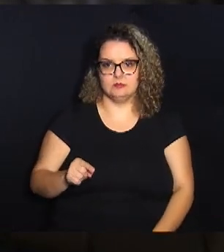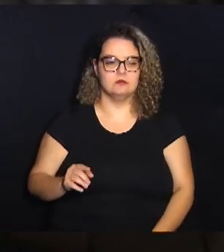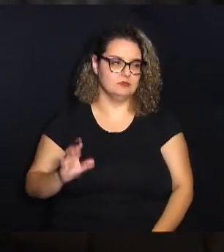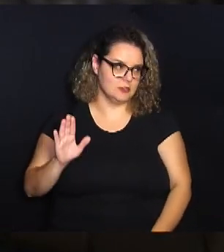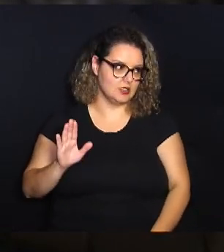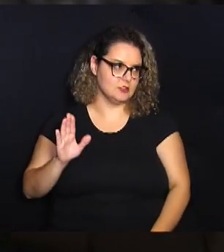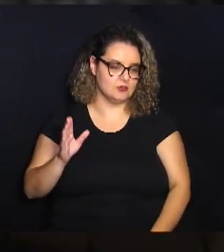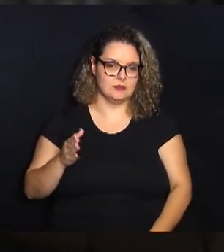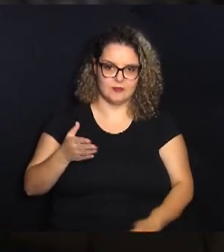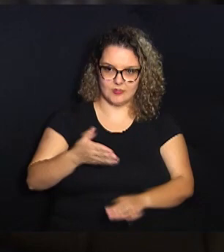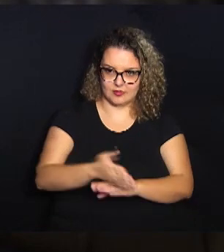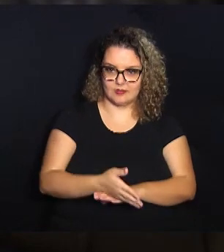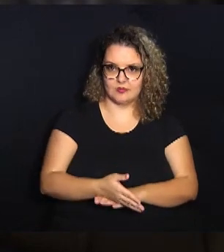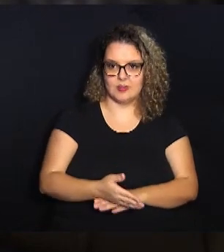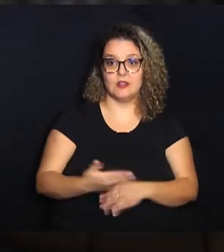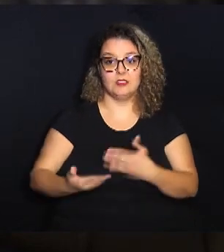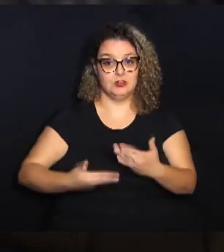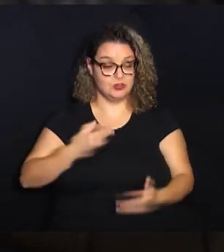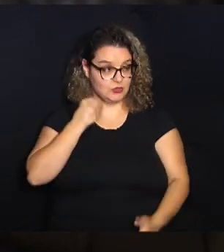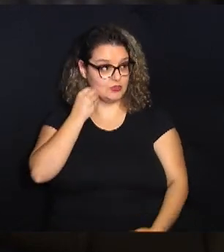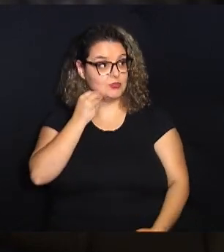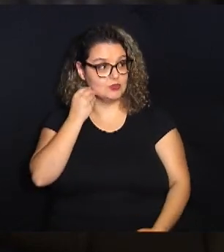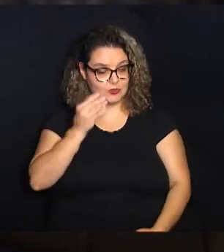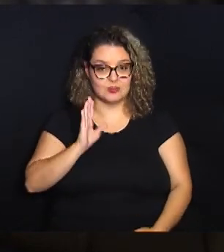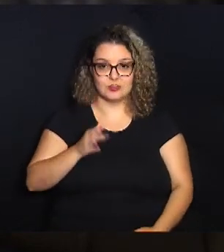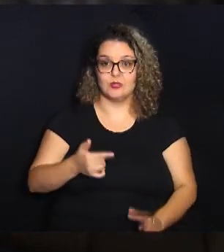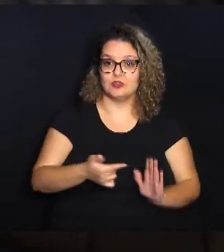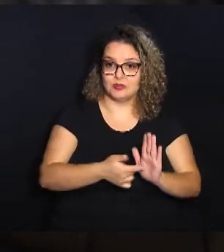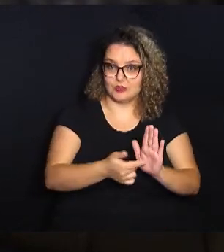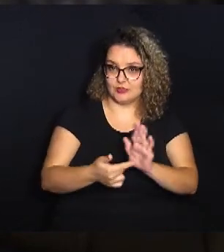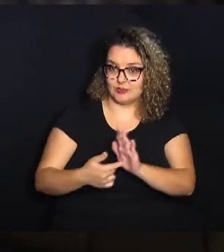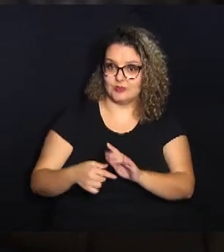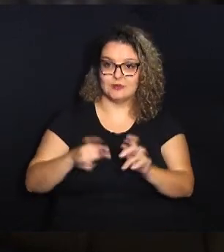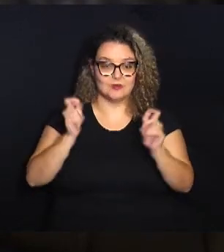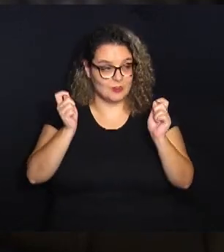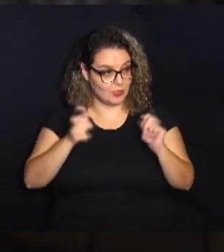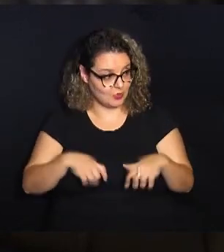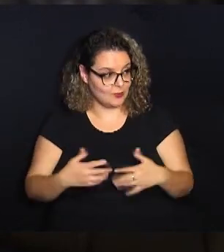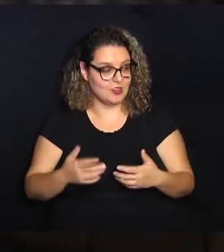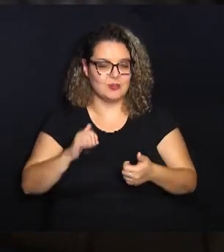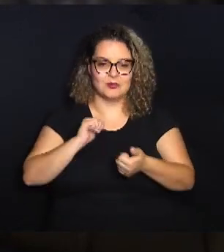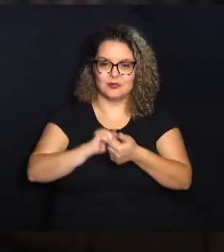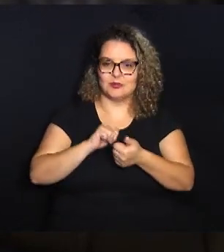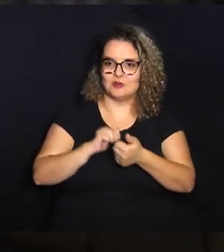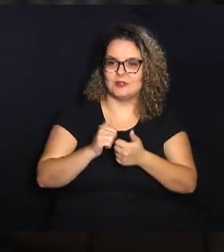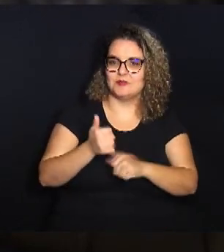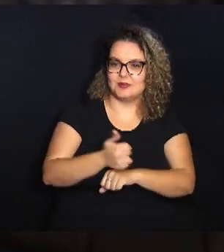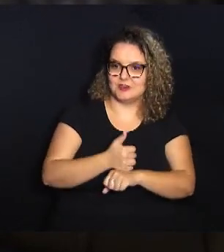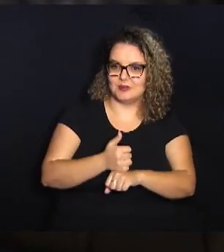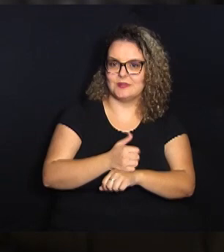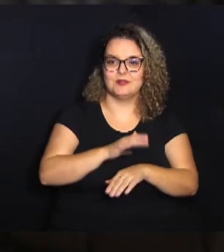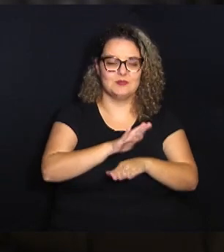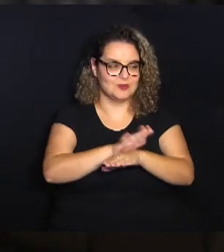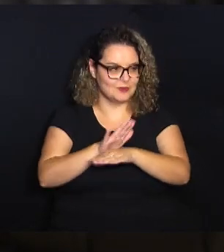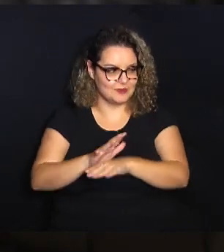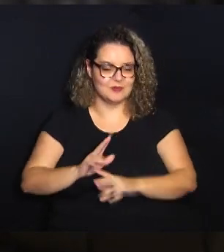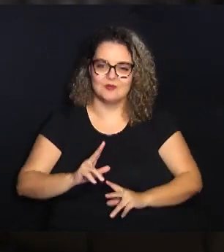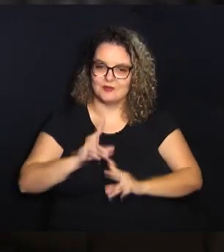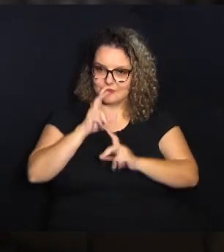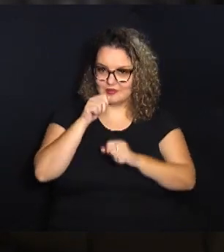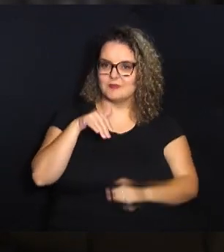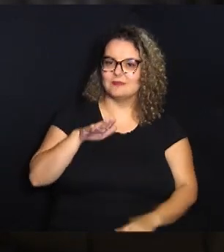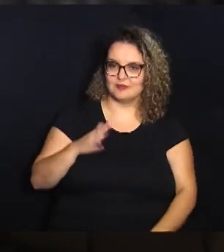são servidores que já vêm com uma demonstração de competência, qualidade profissional que vai ajudar a fortalecer ainda